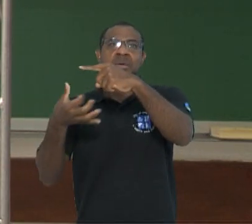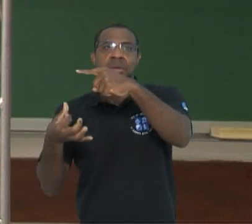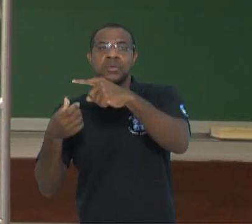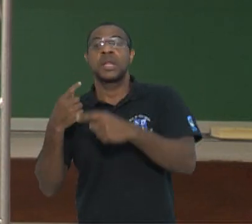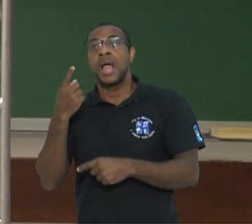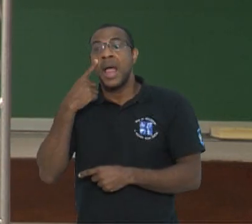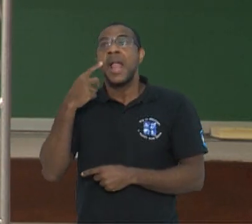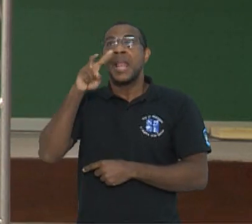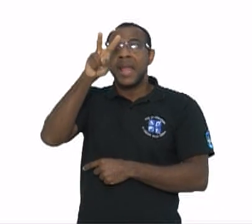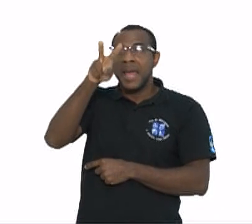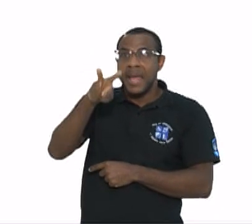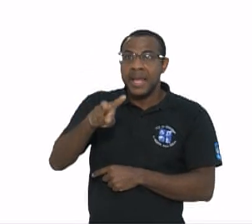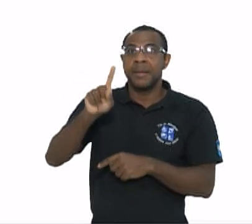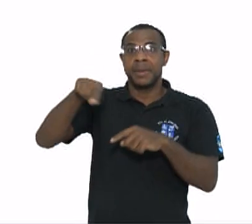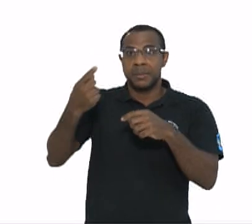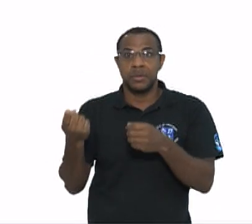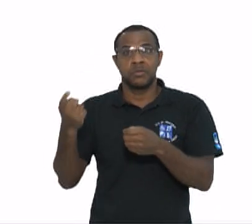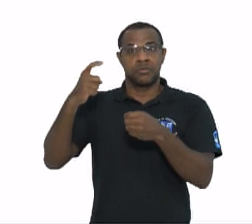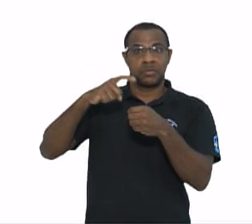verificar o resultado.